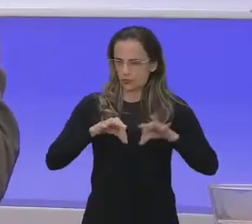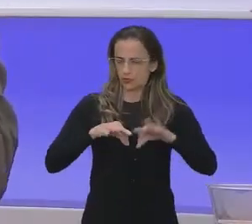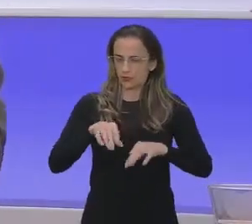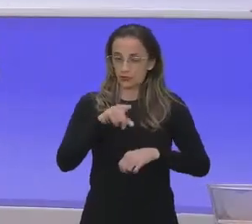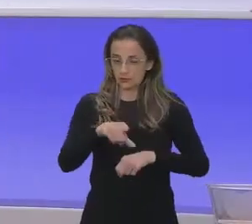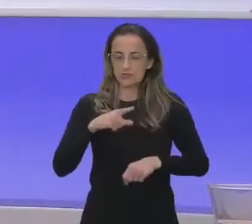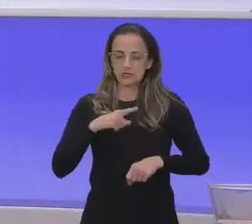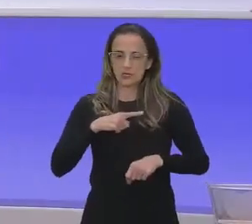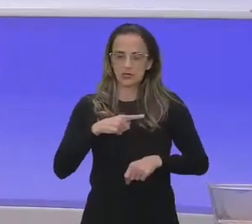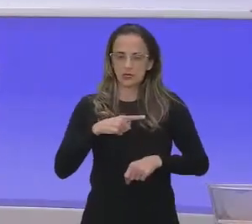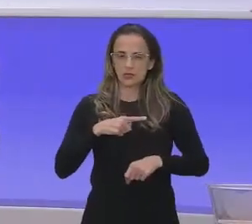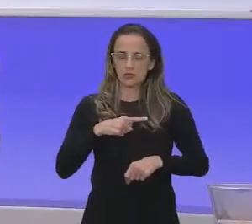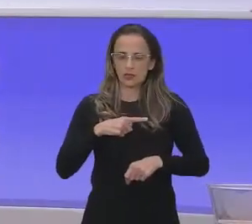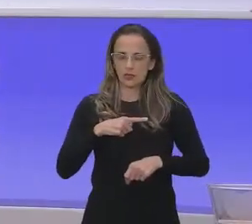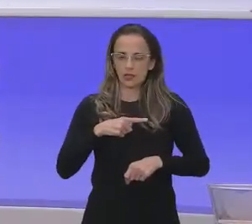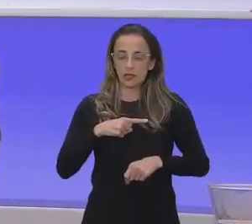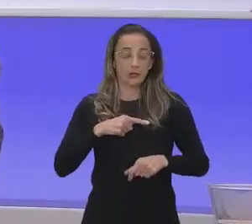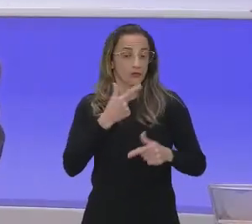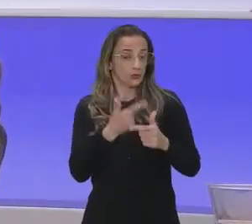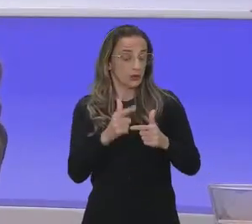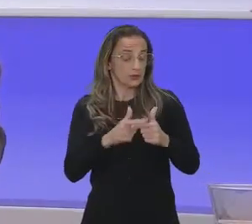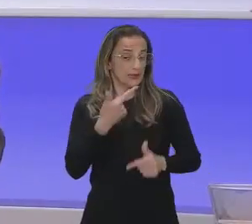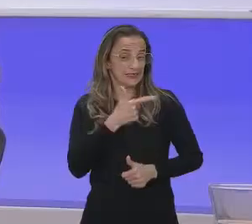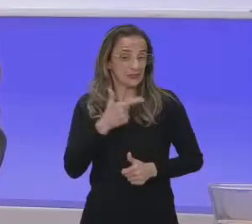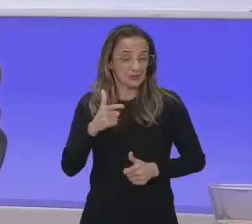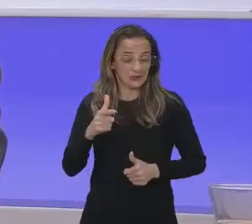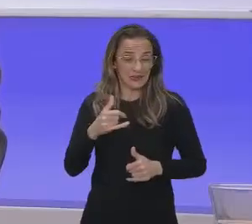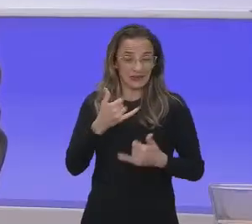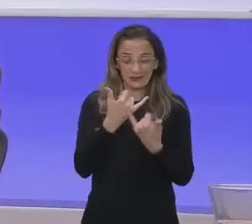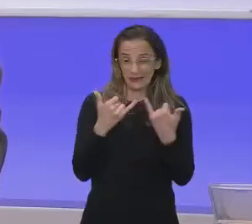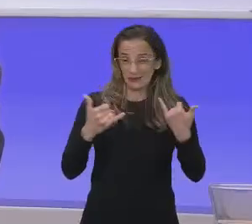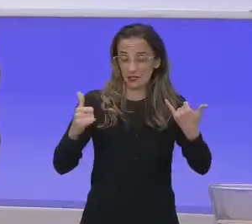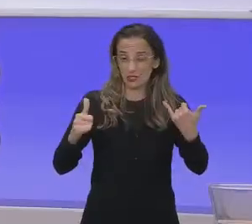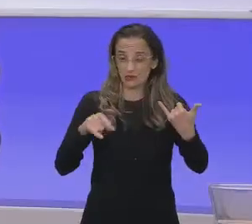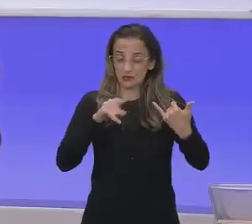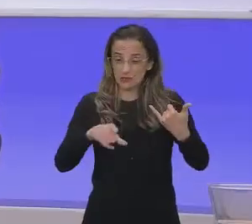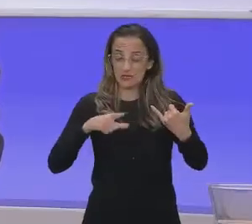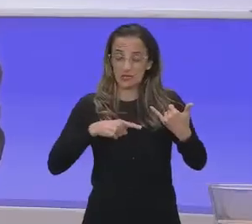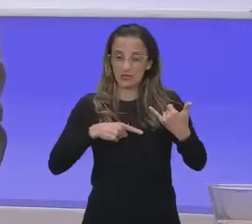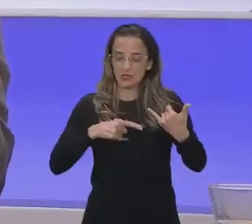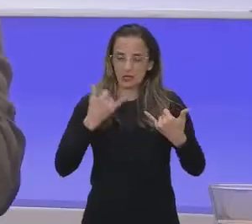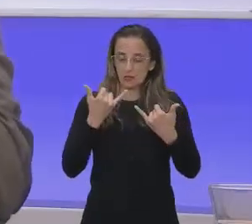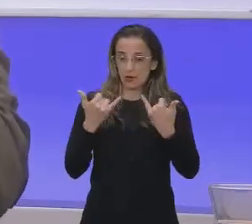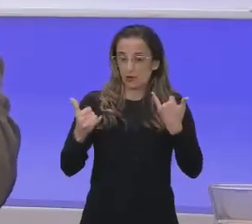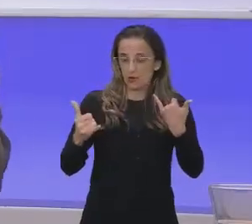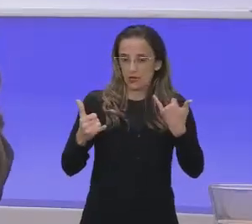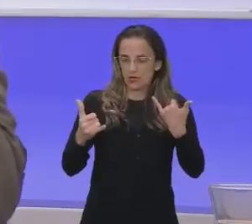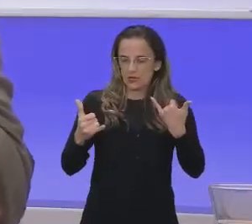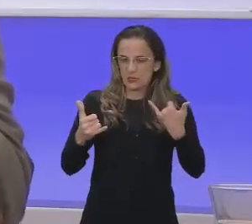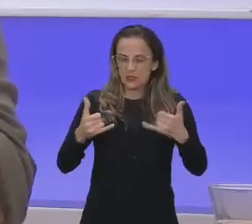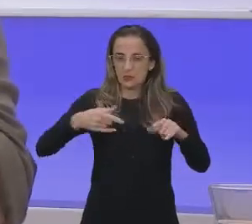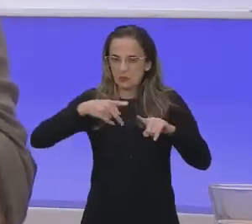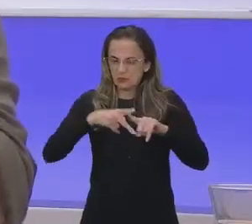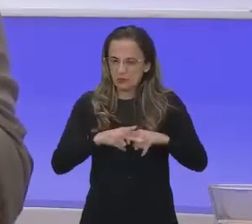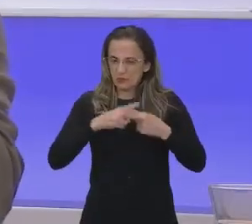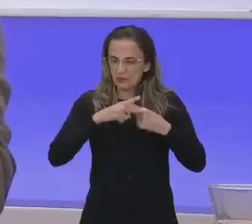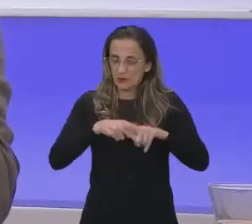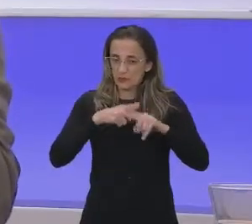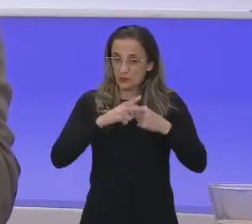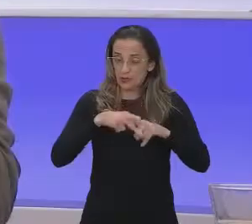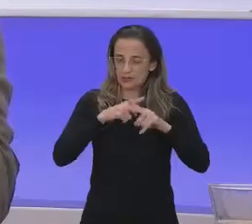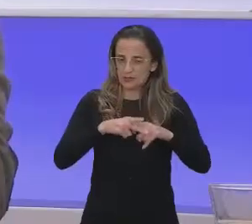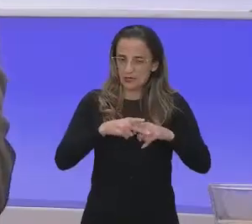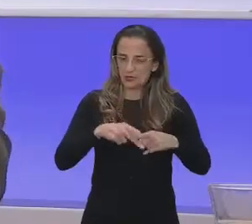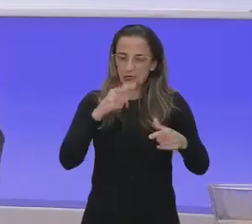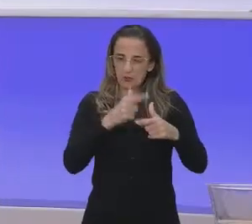tenha o mínimo de interrupção de energia, para que você tenha uma frequência correta que não queime os seus aparelhos. E isso você